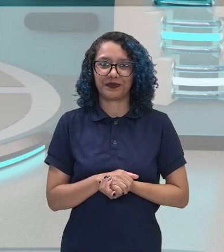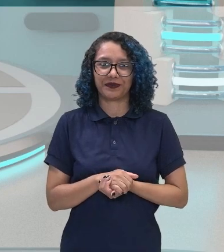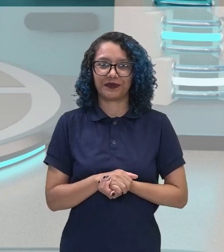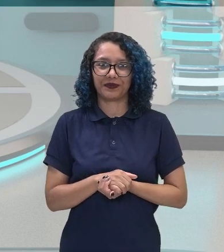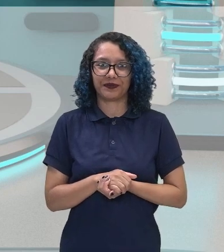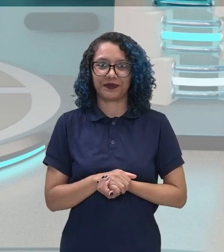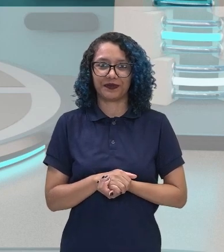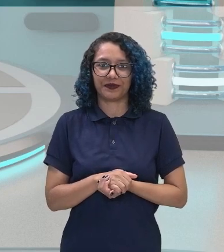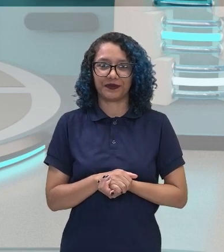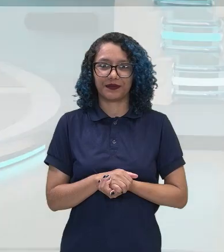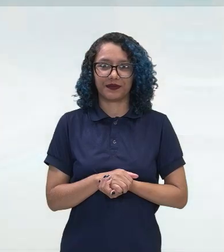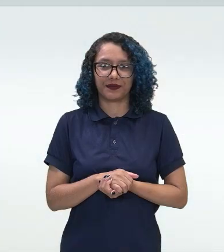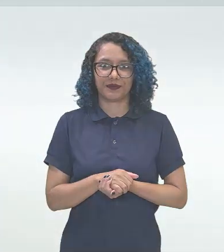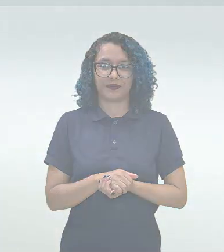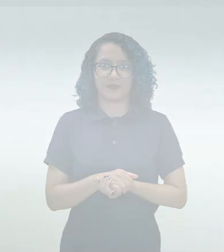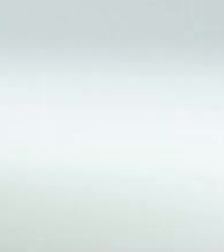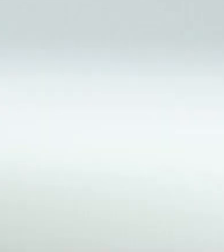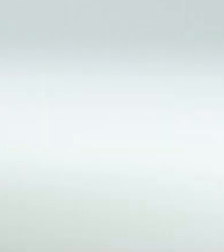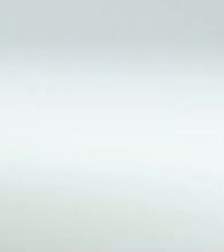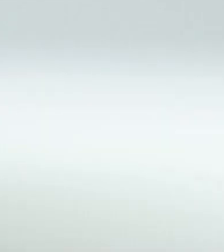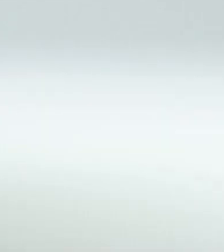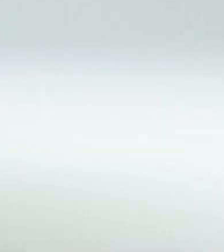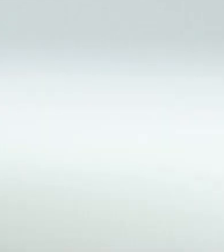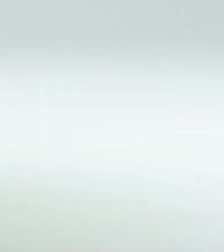de hoje.